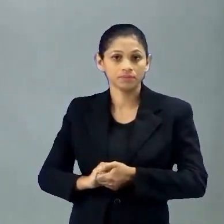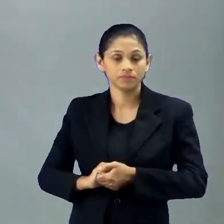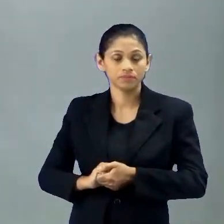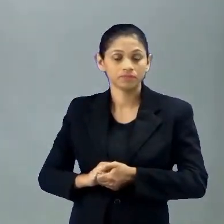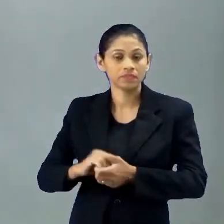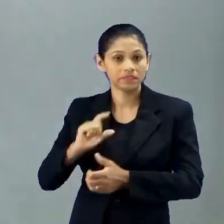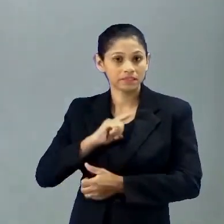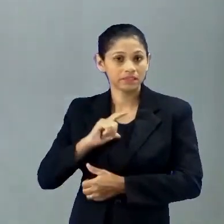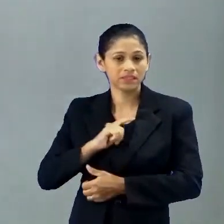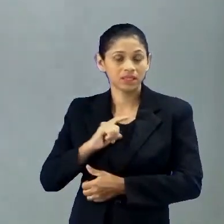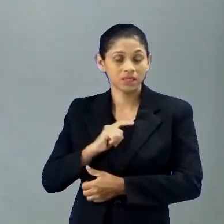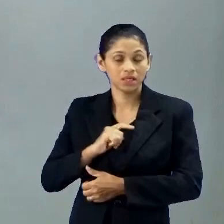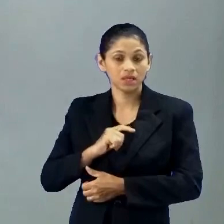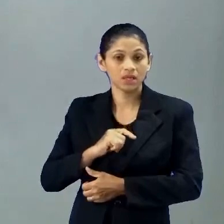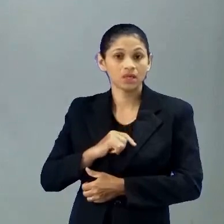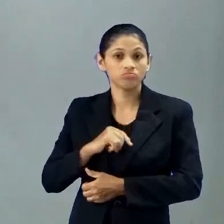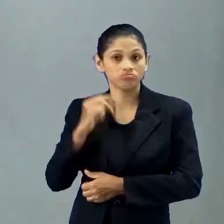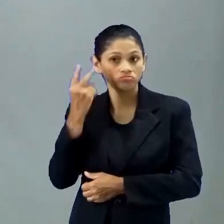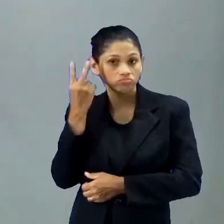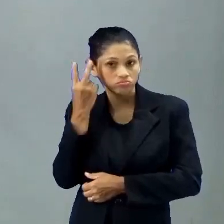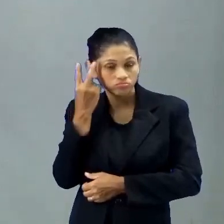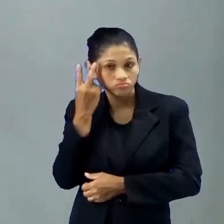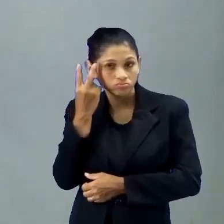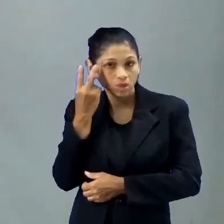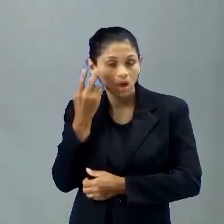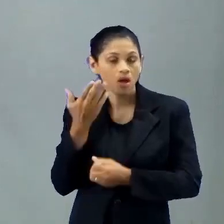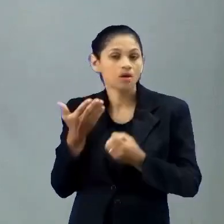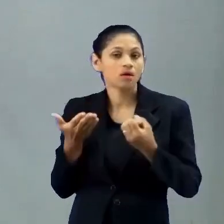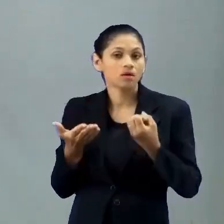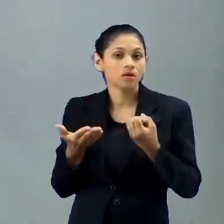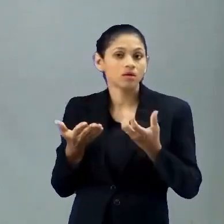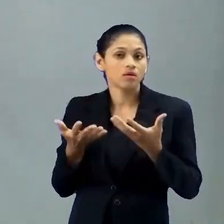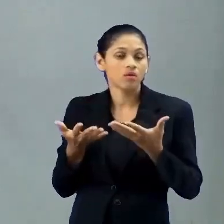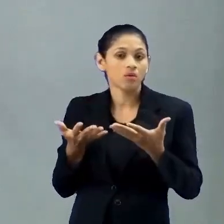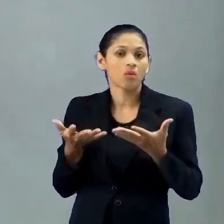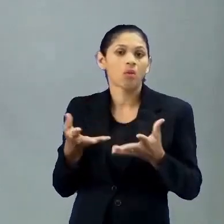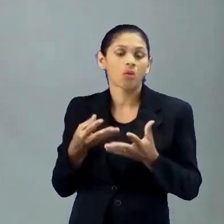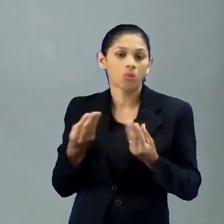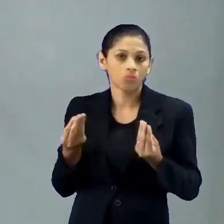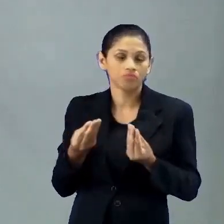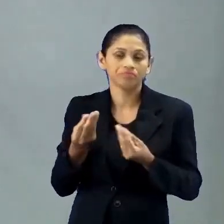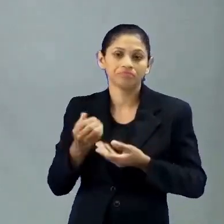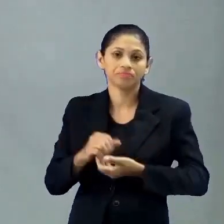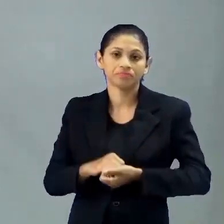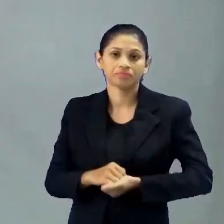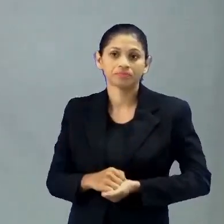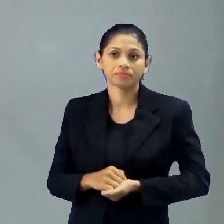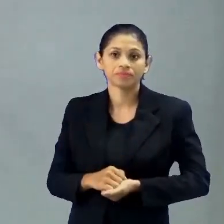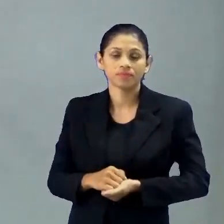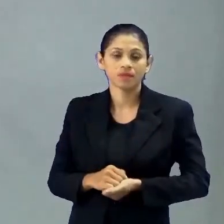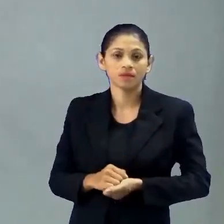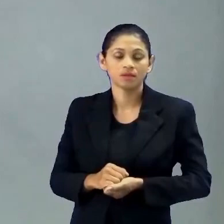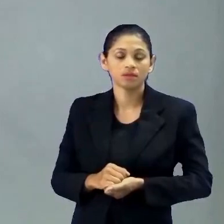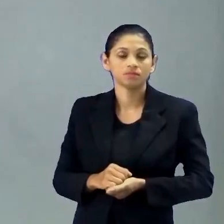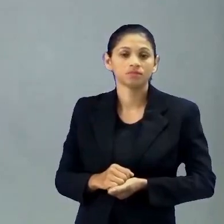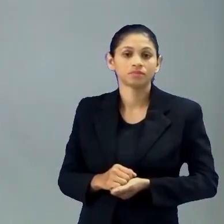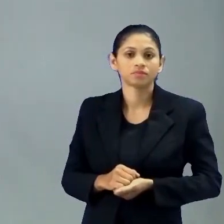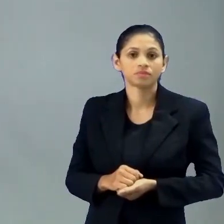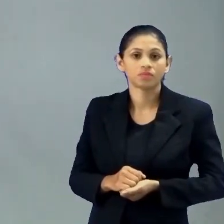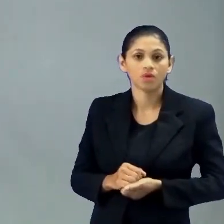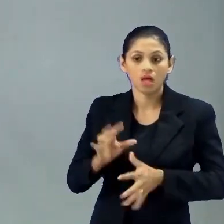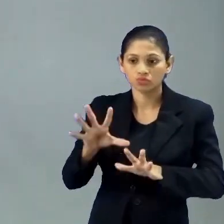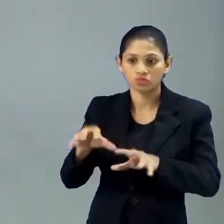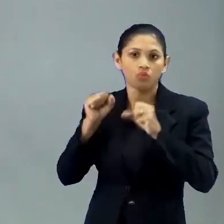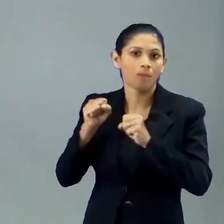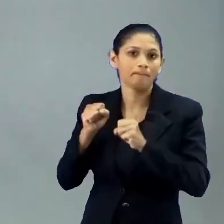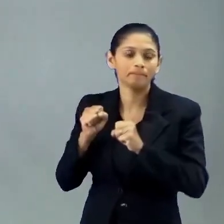comum, que é levantar essa bandeira pela reforma agrária. Né? Então, não é tomar,